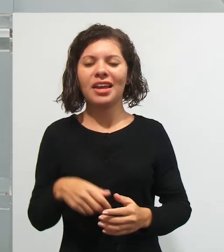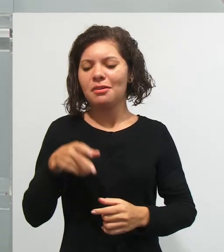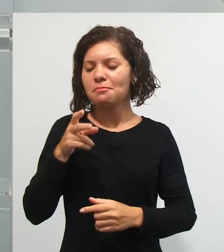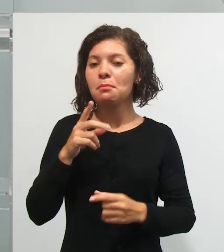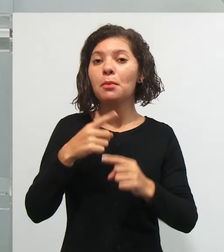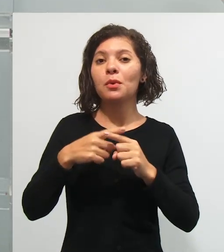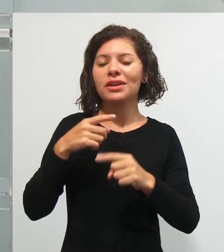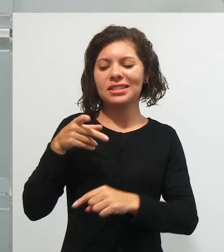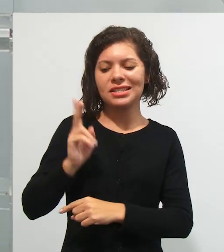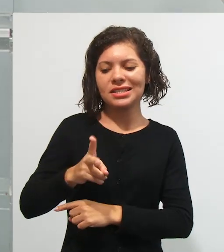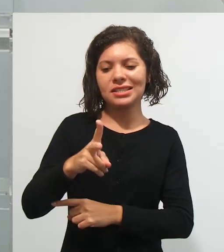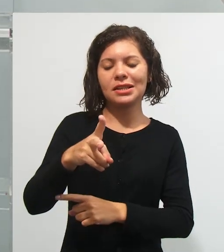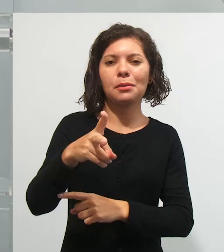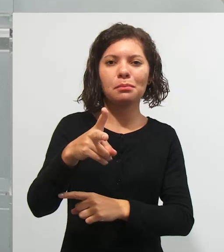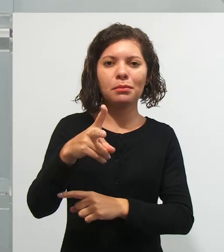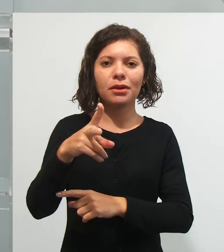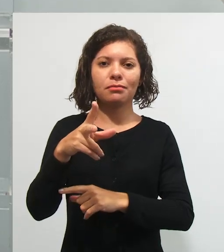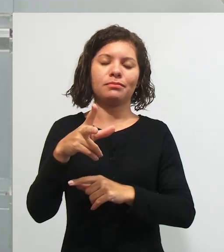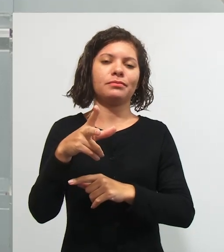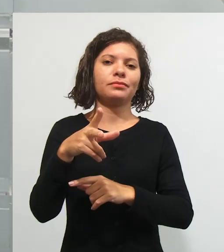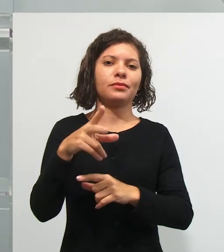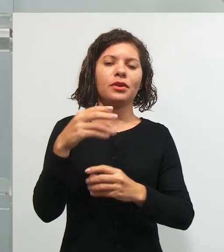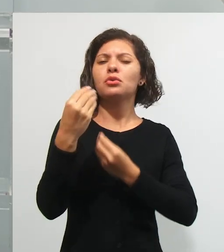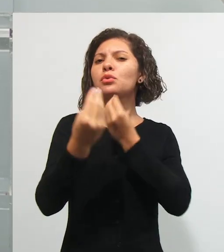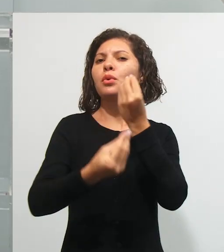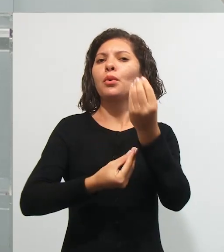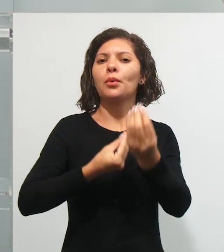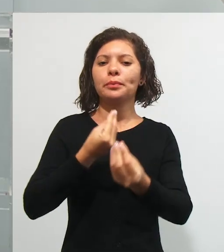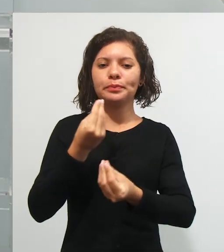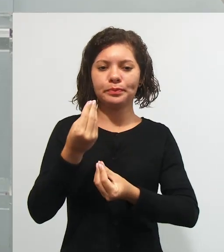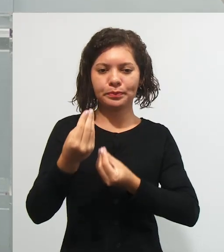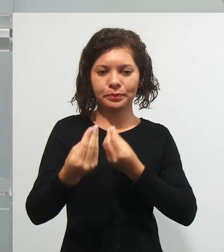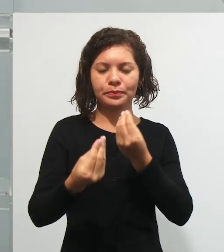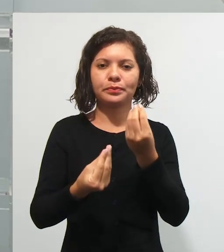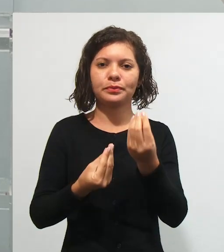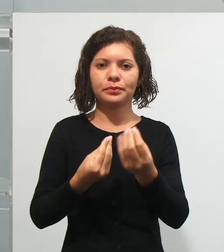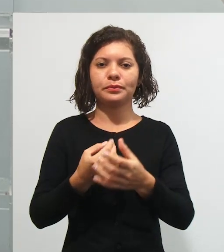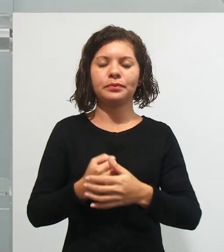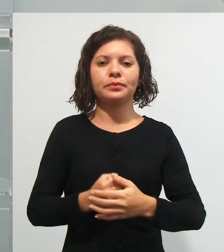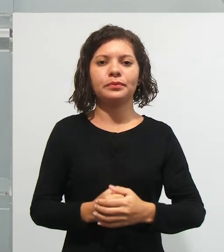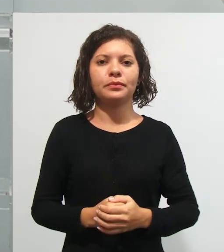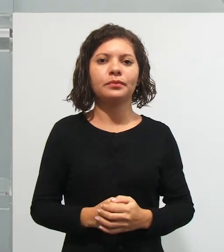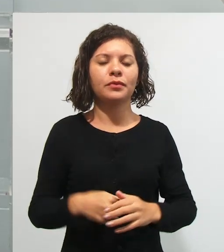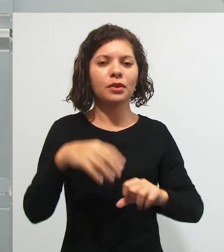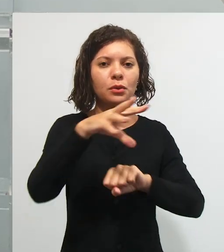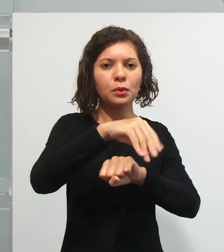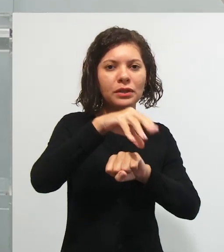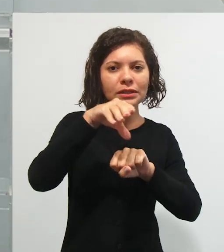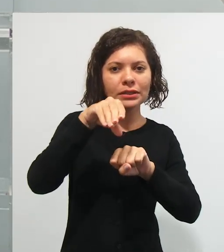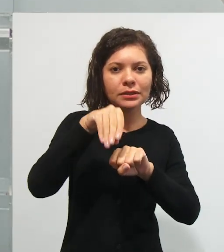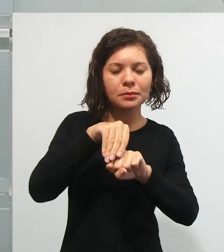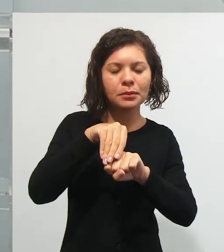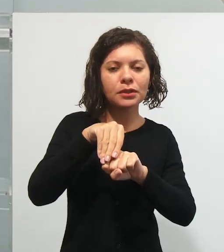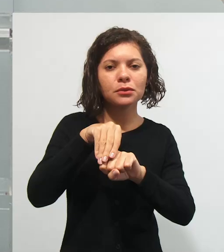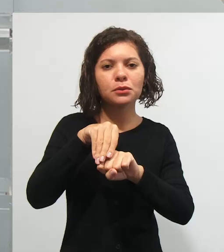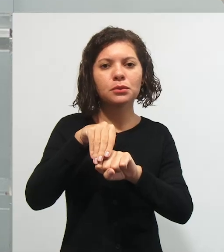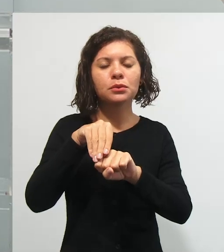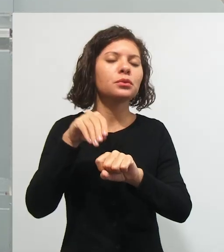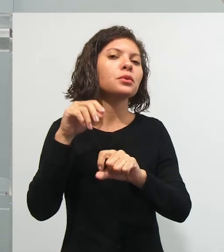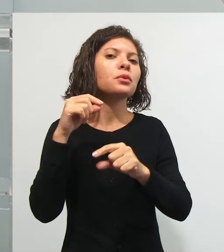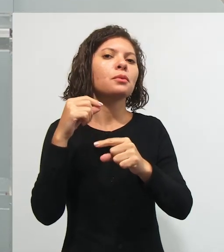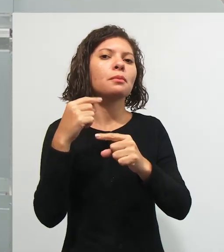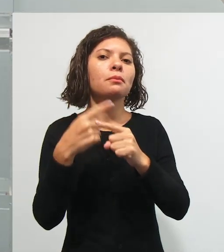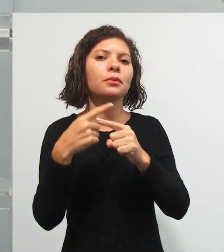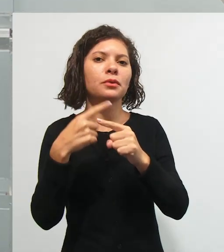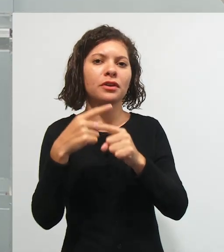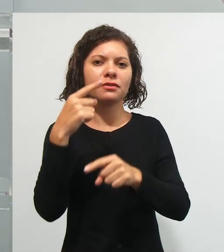uma constante de quê? De desconstrução e reconstrução. Desconstrução porque você vai se